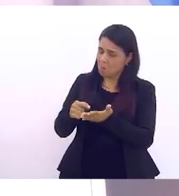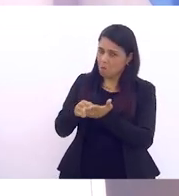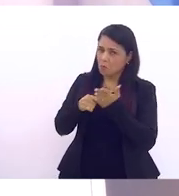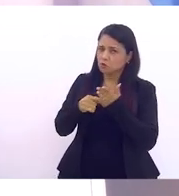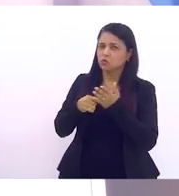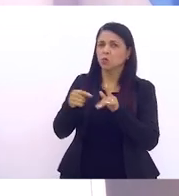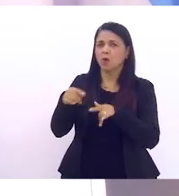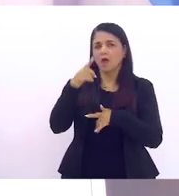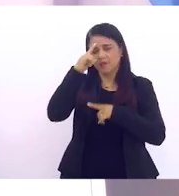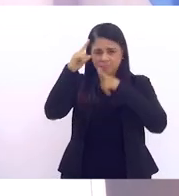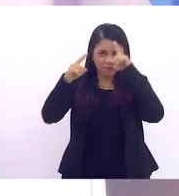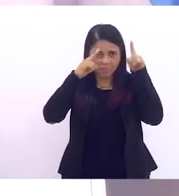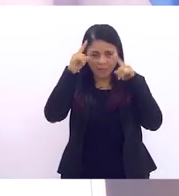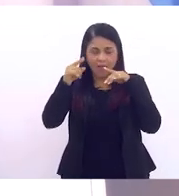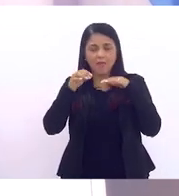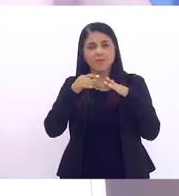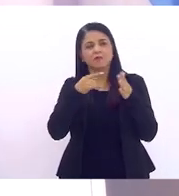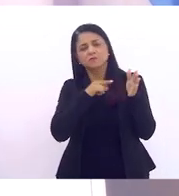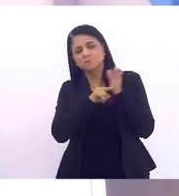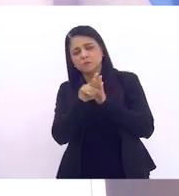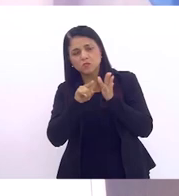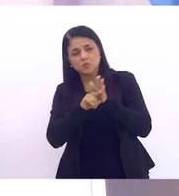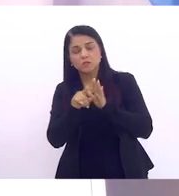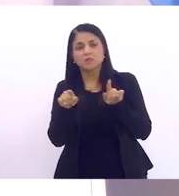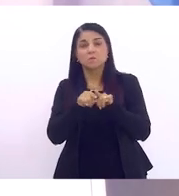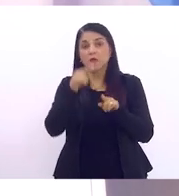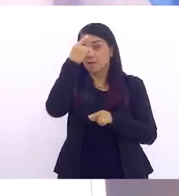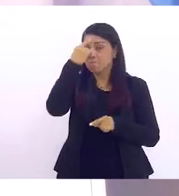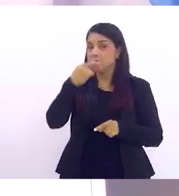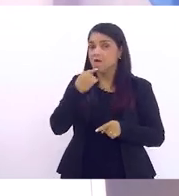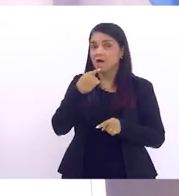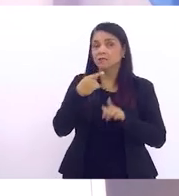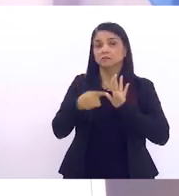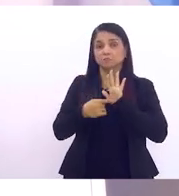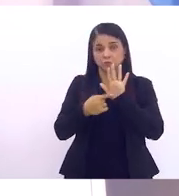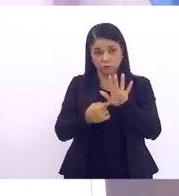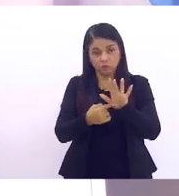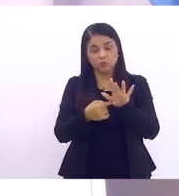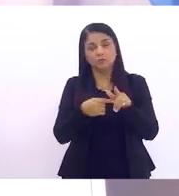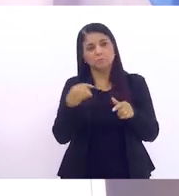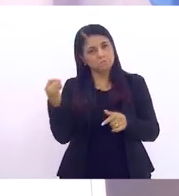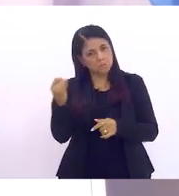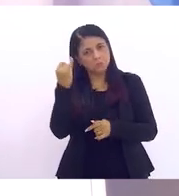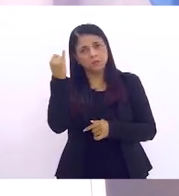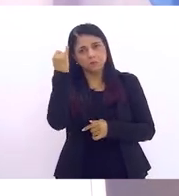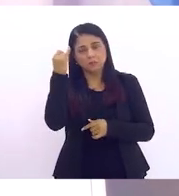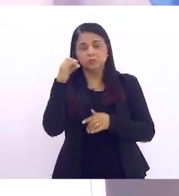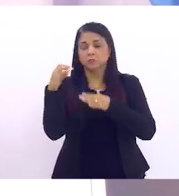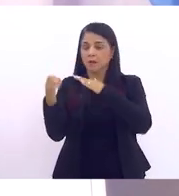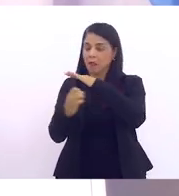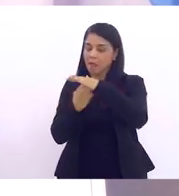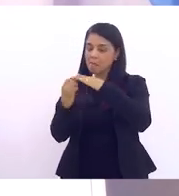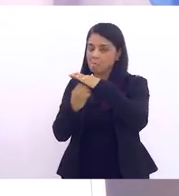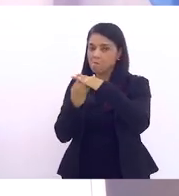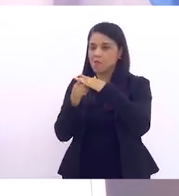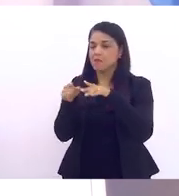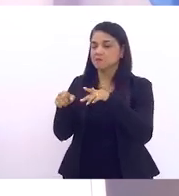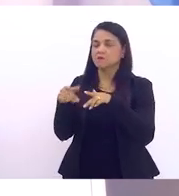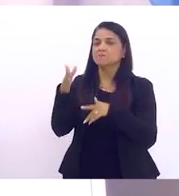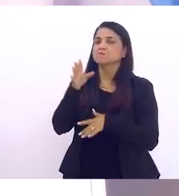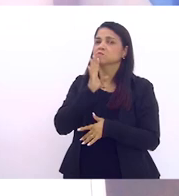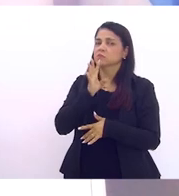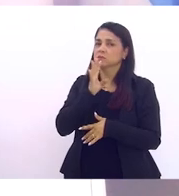questionamentos dele mas trouxe algumas imagens que eu acho que é de extrema relevância pra empresa tomar também eh